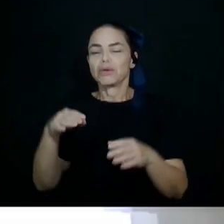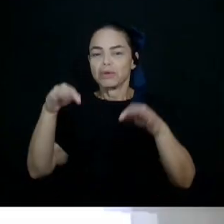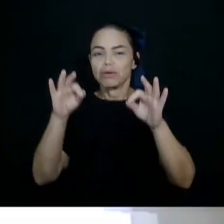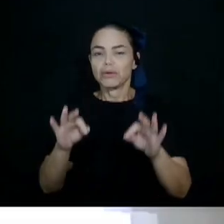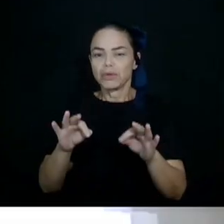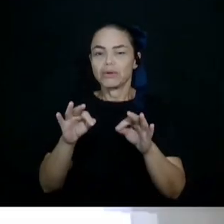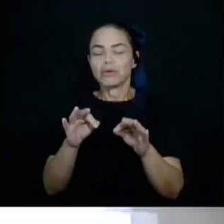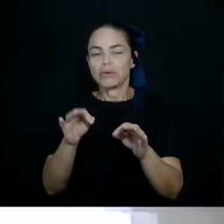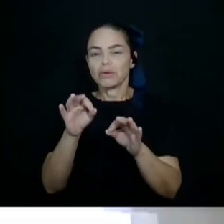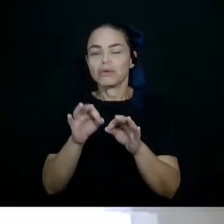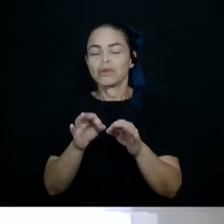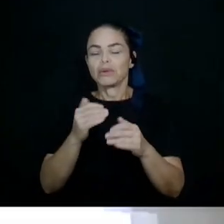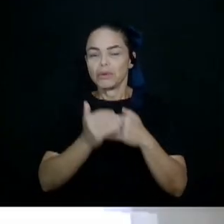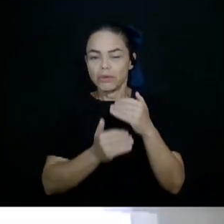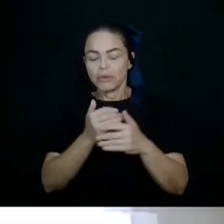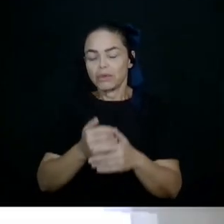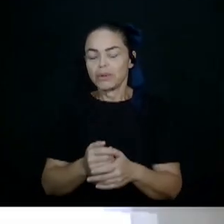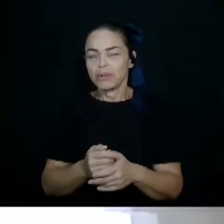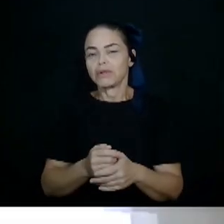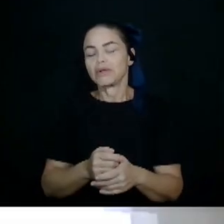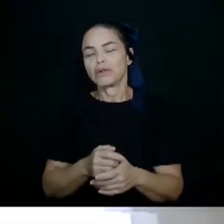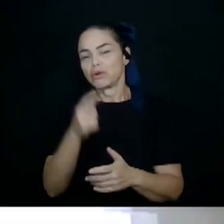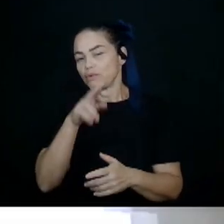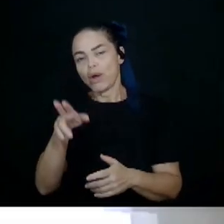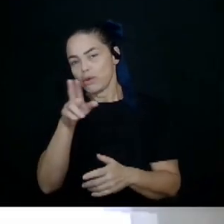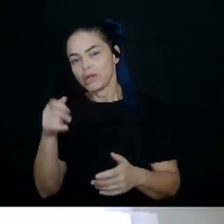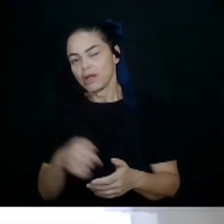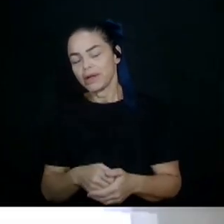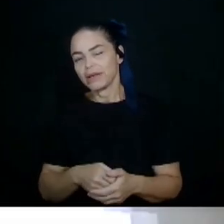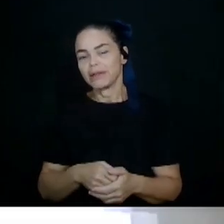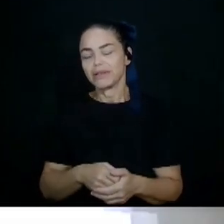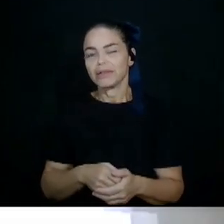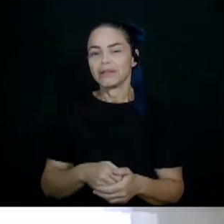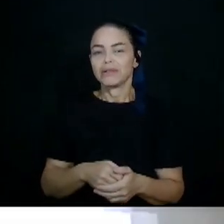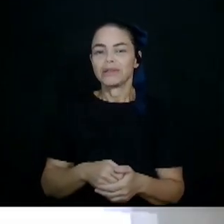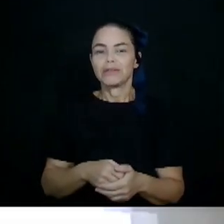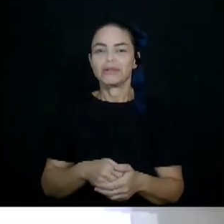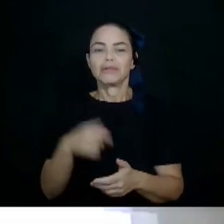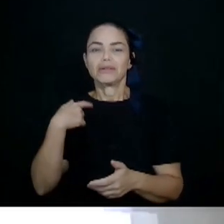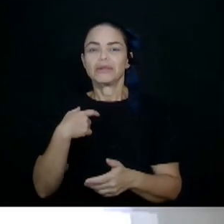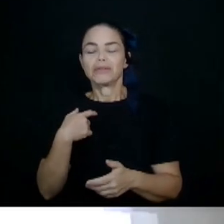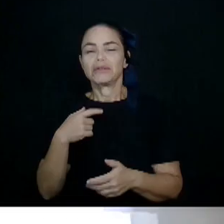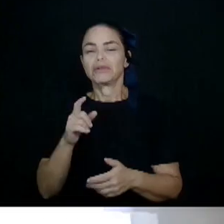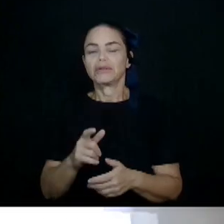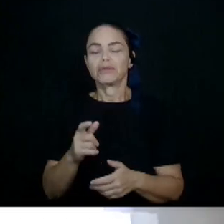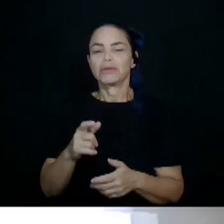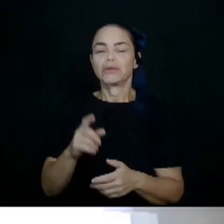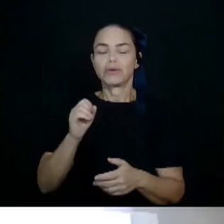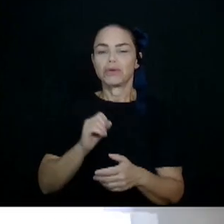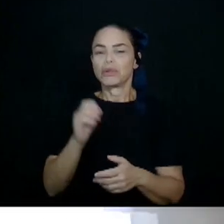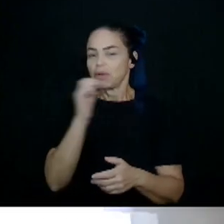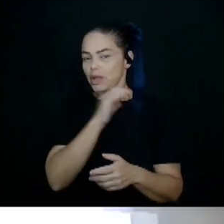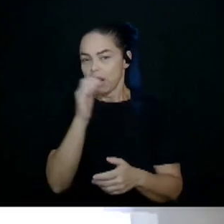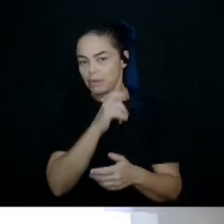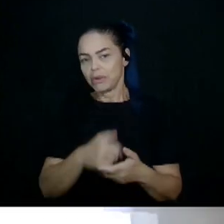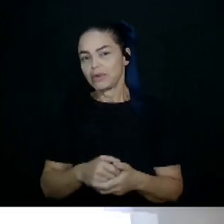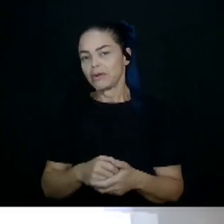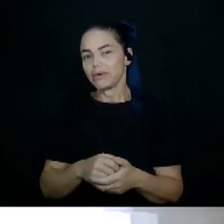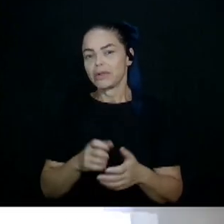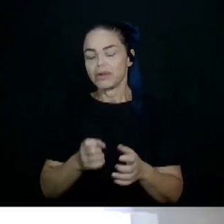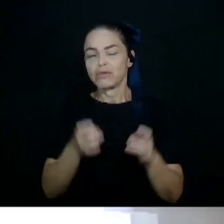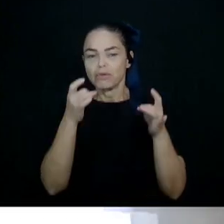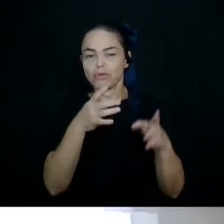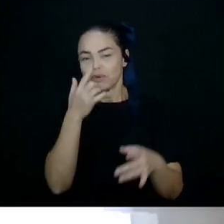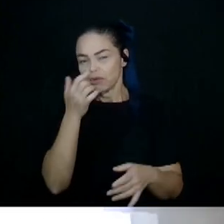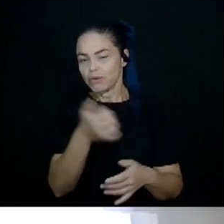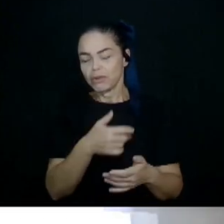processo lento, e não é da noite para o dia que a pessoa vai conseguir se desfazer desses pertences. Muito bem. E quem está